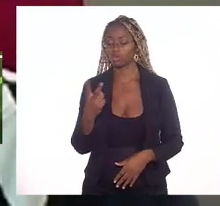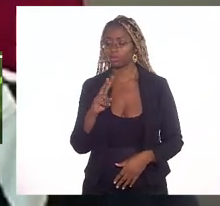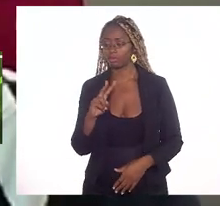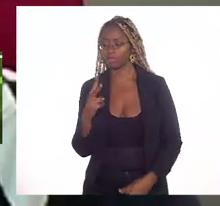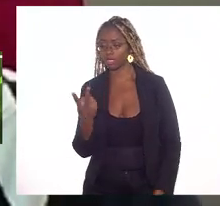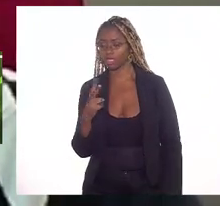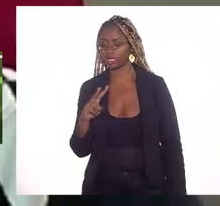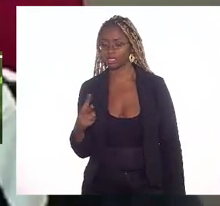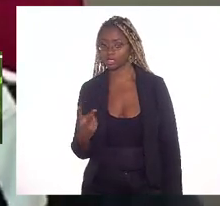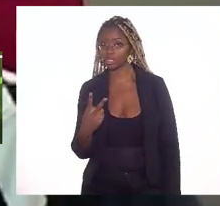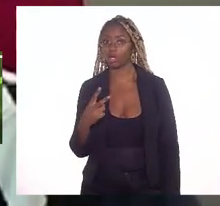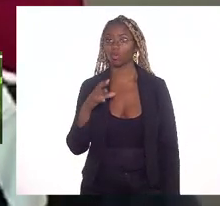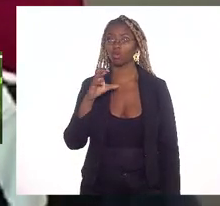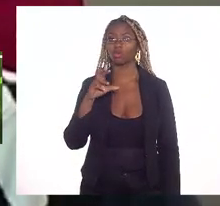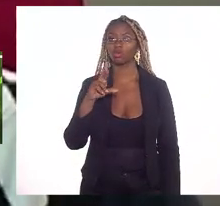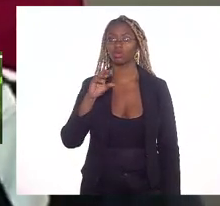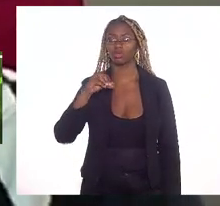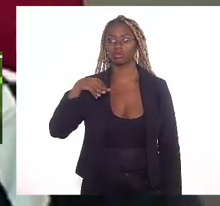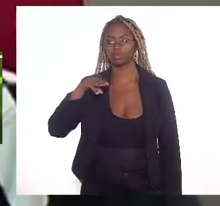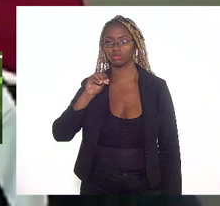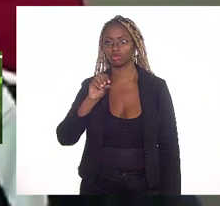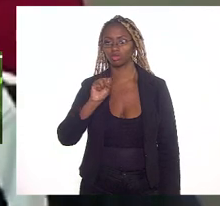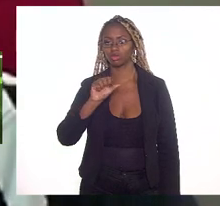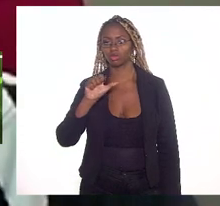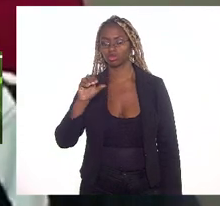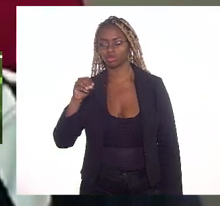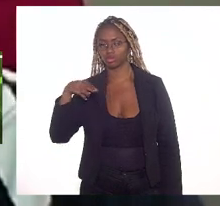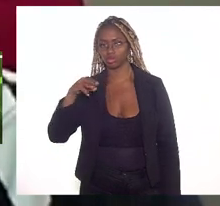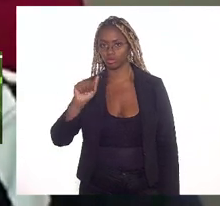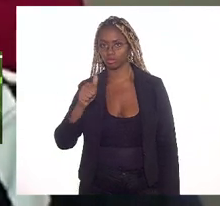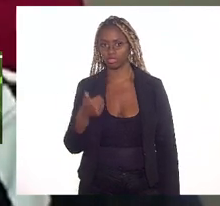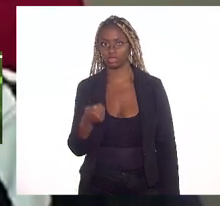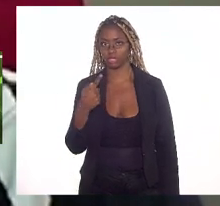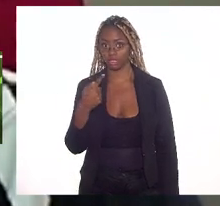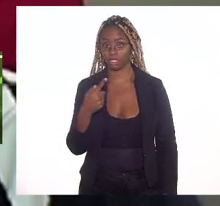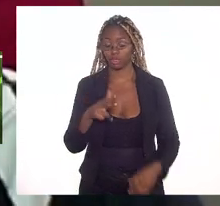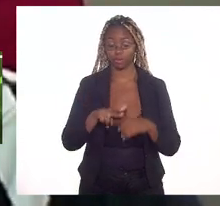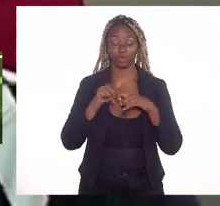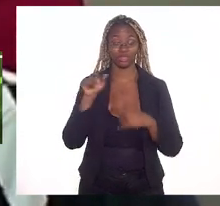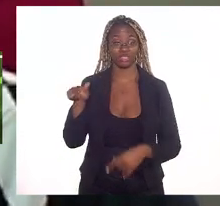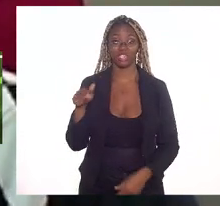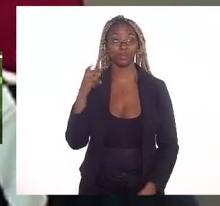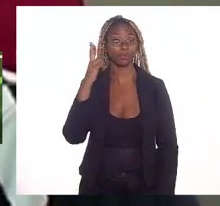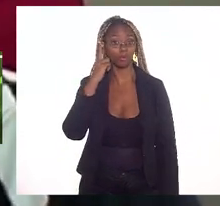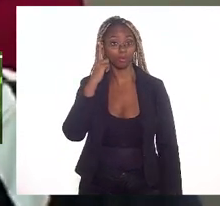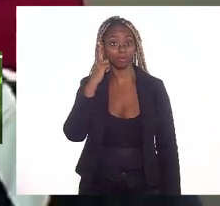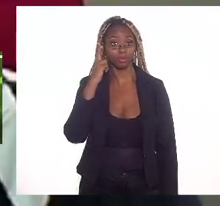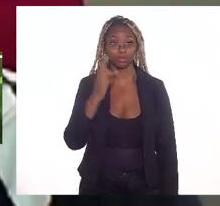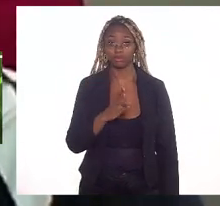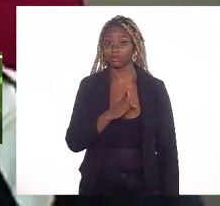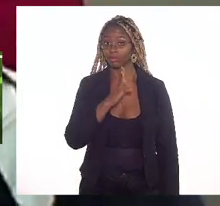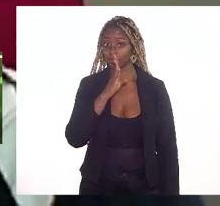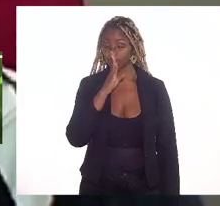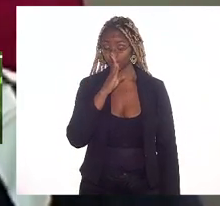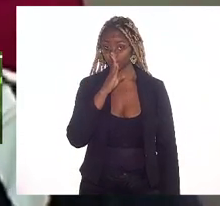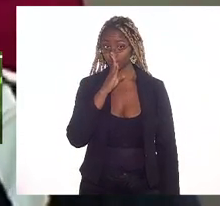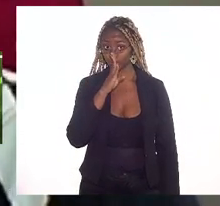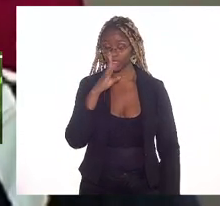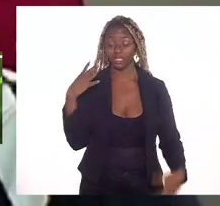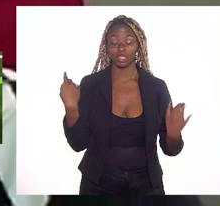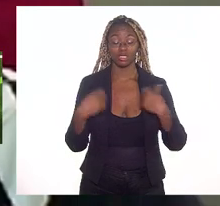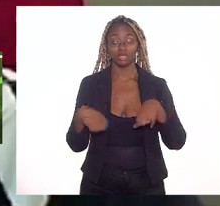cromossoma 17. Em razão disso, ele não fala, não ouve e tem que